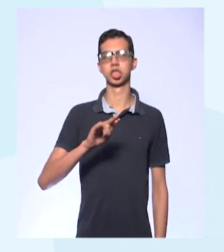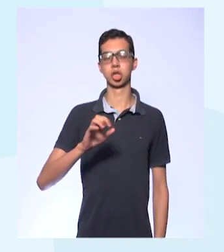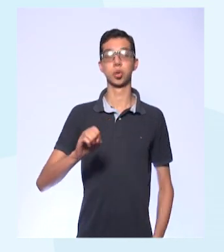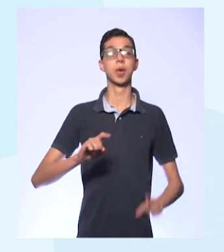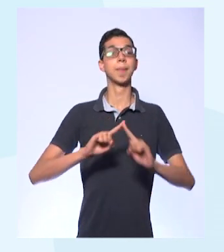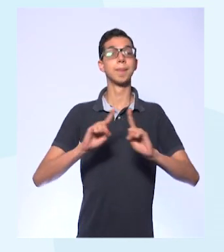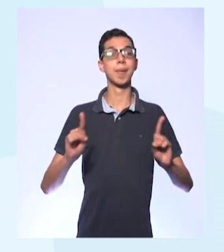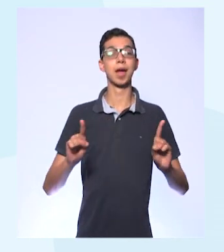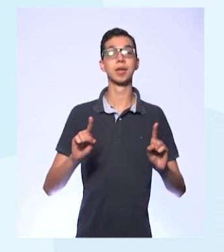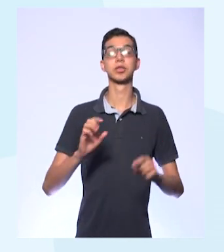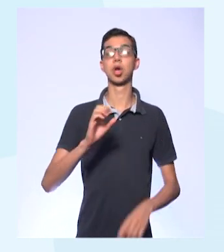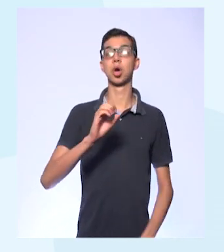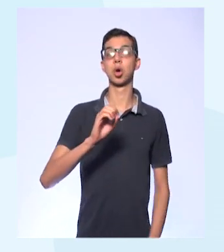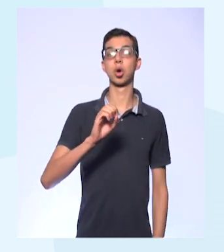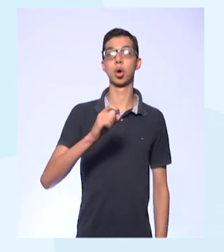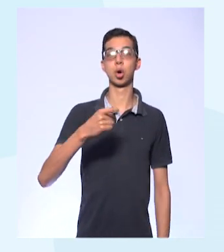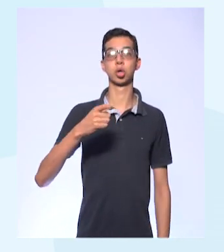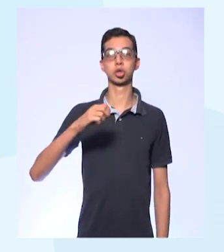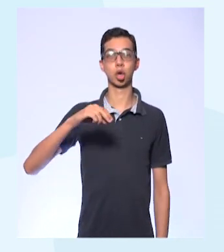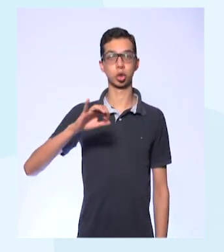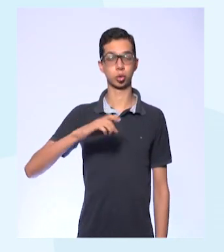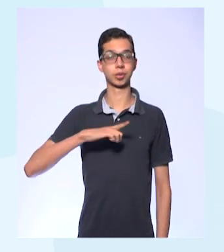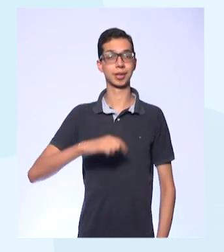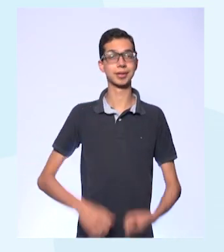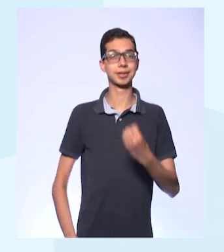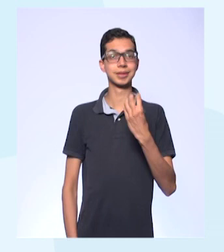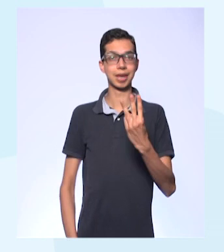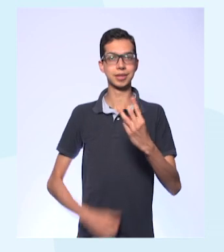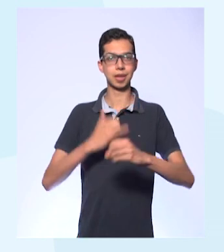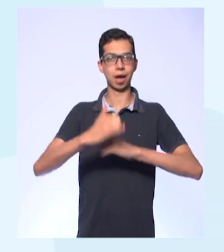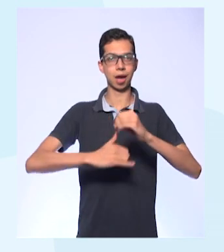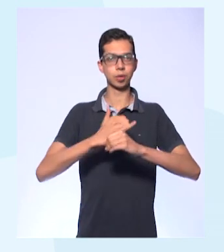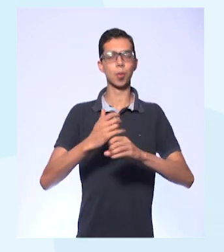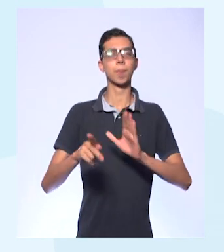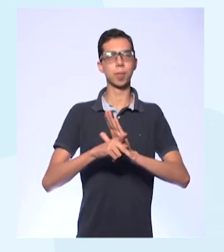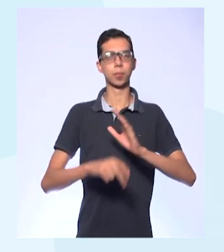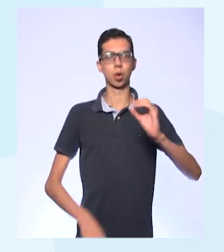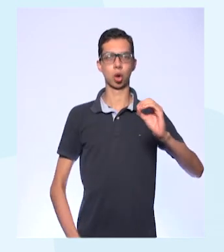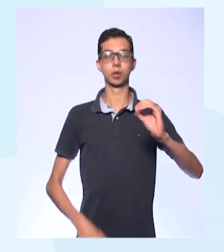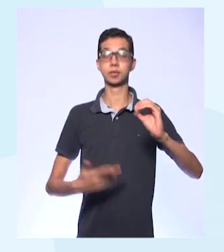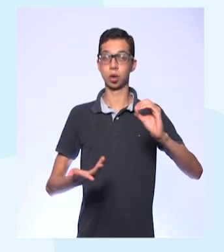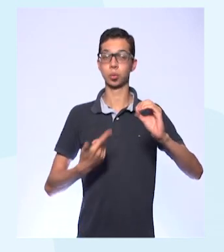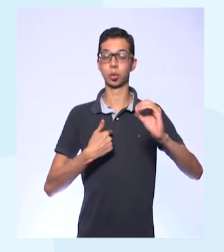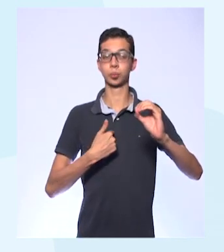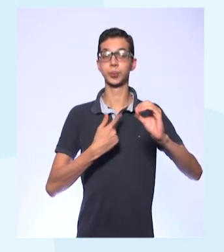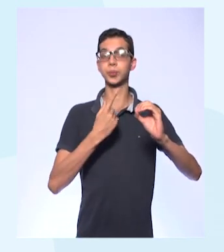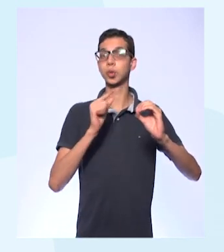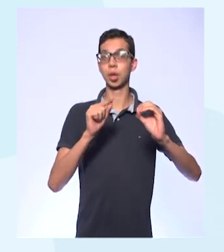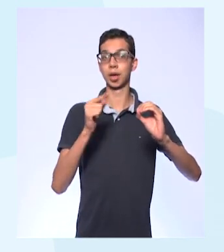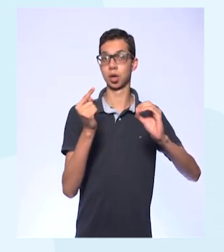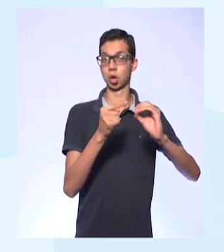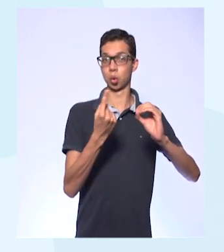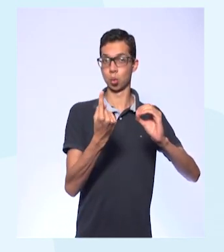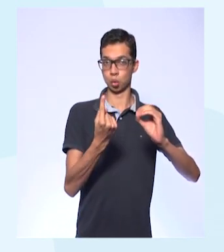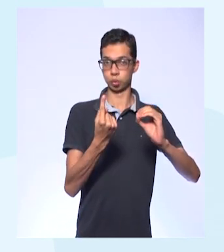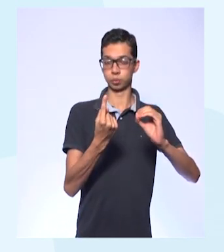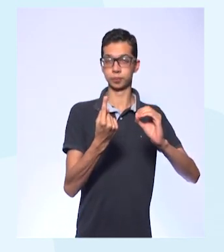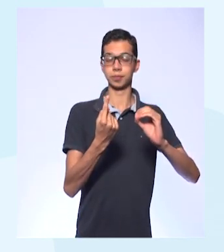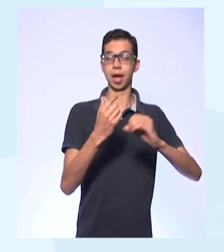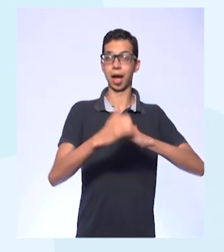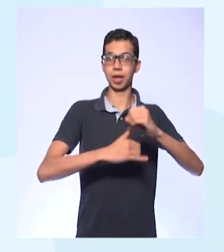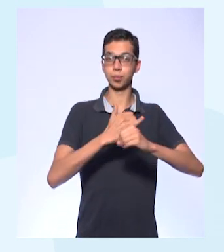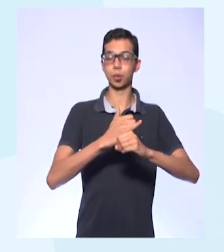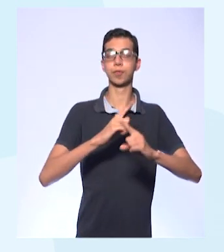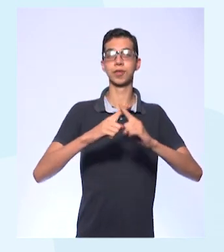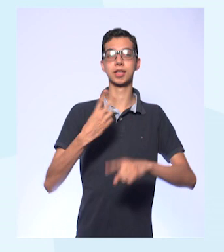tenho 3 átomos de oxigênio. O que eu vou fazer? Vou multiplicar a massa de um átomo por 3. E eu vou achar a massa